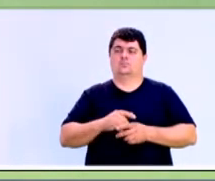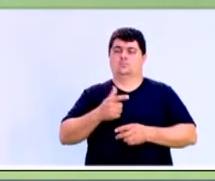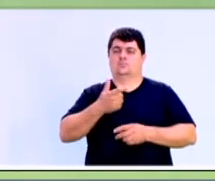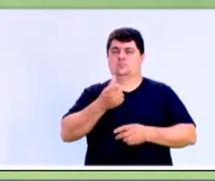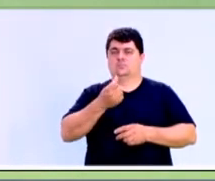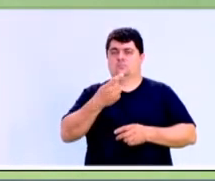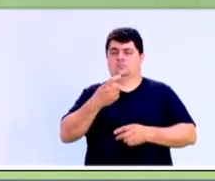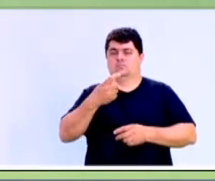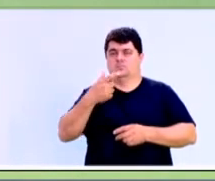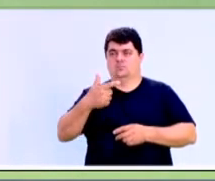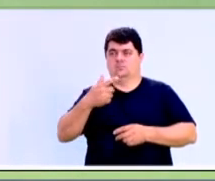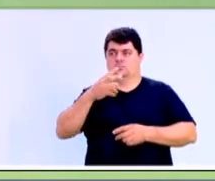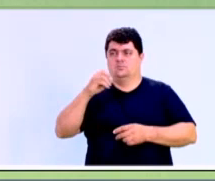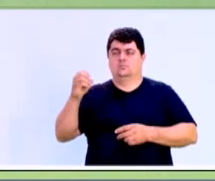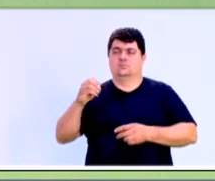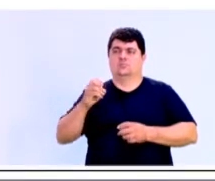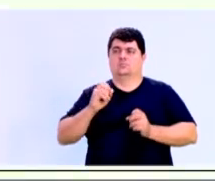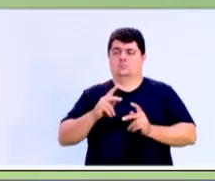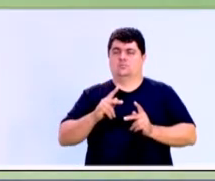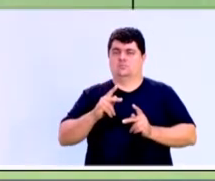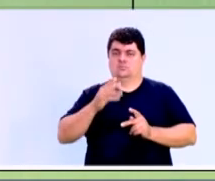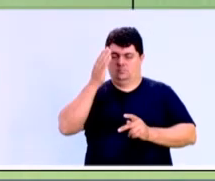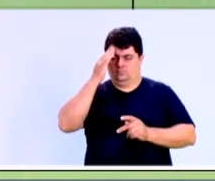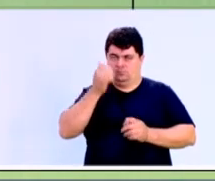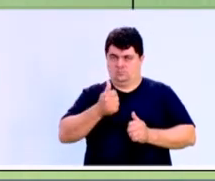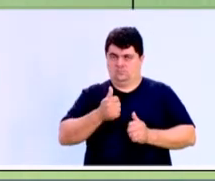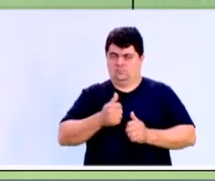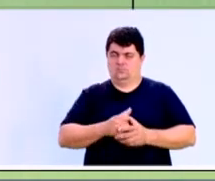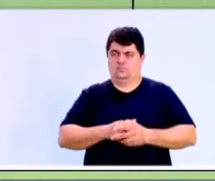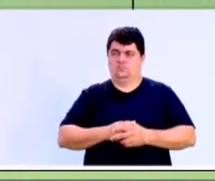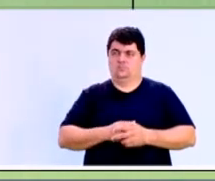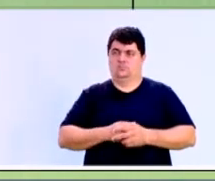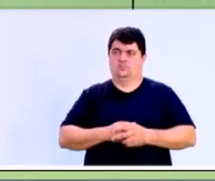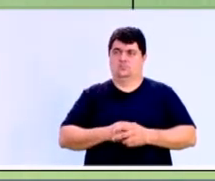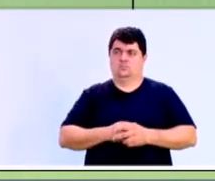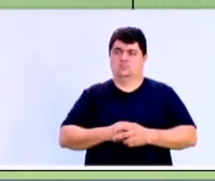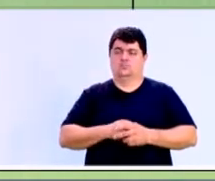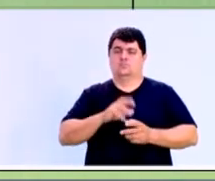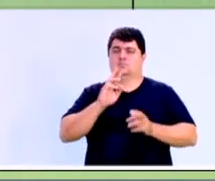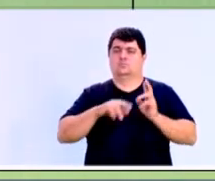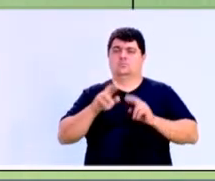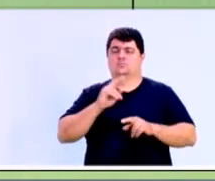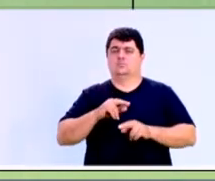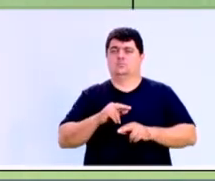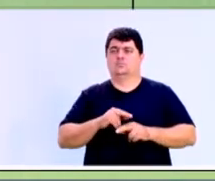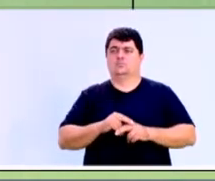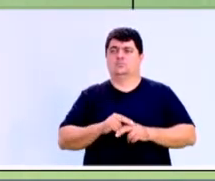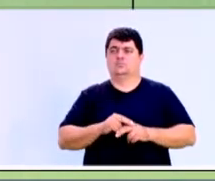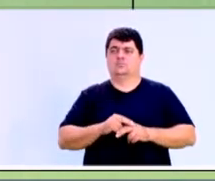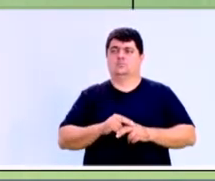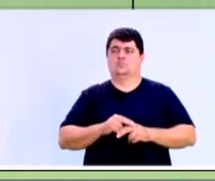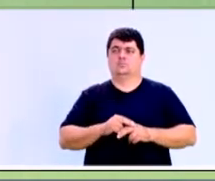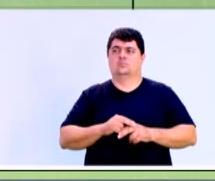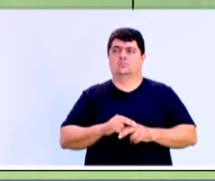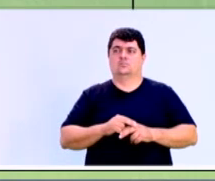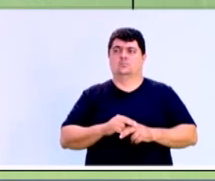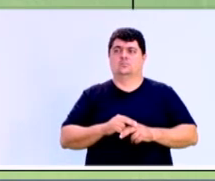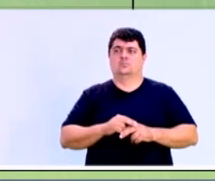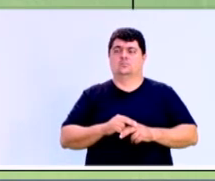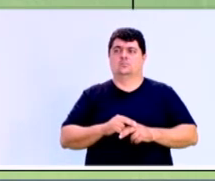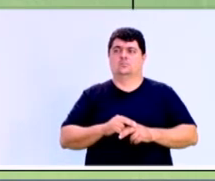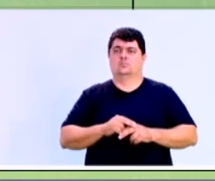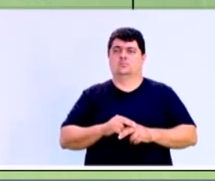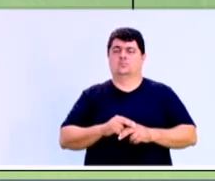62 com E 500. 500, ok? Então a gente fez isso. Quanto é que deu aqui, professora? O Resultado? total aí vai